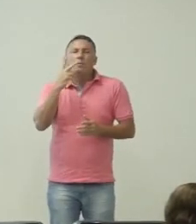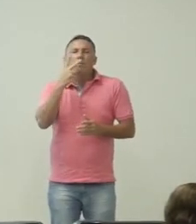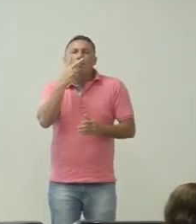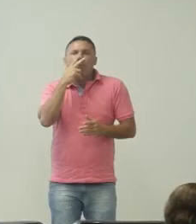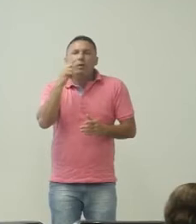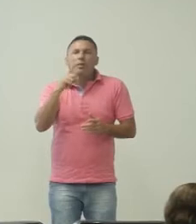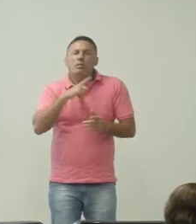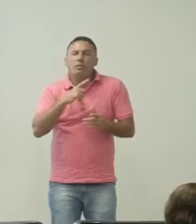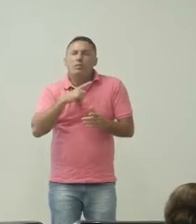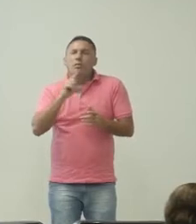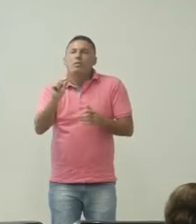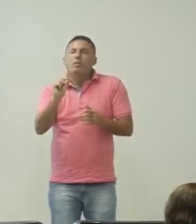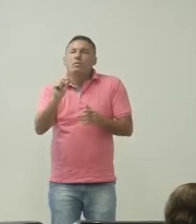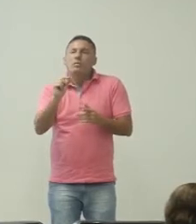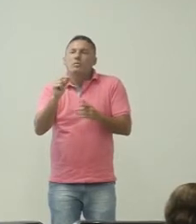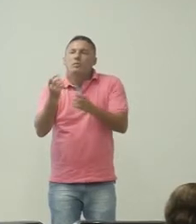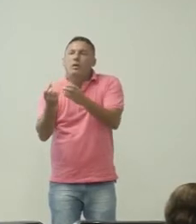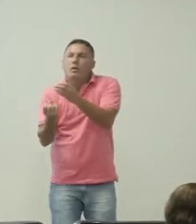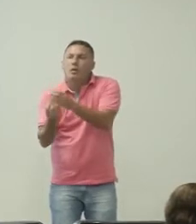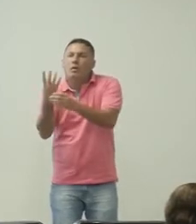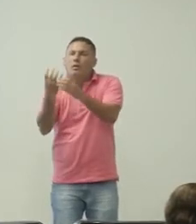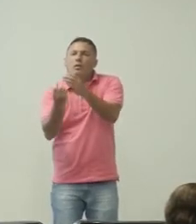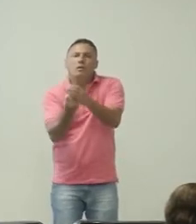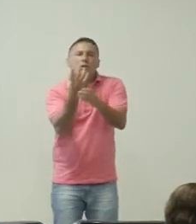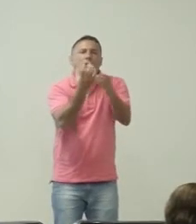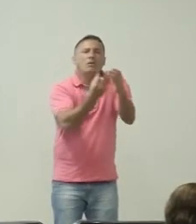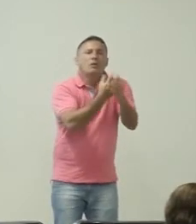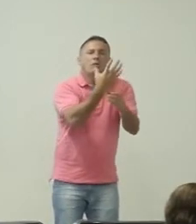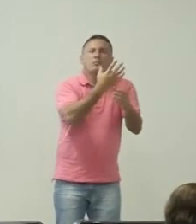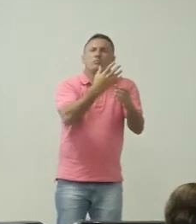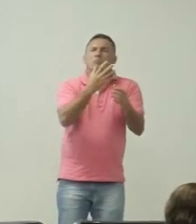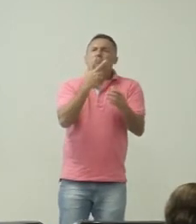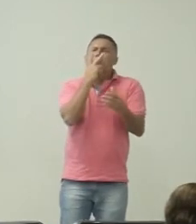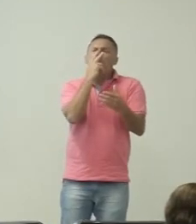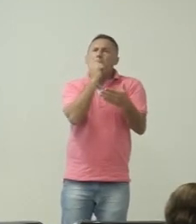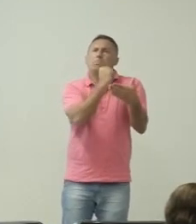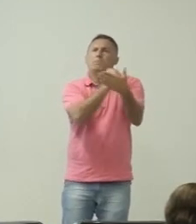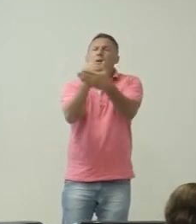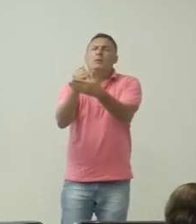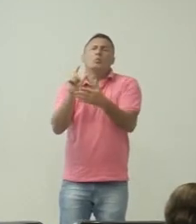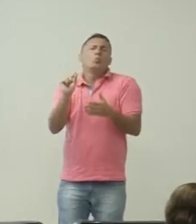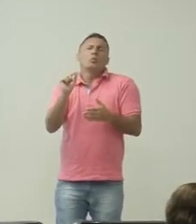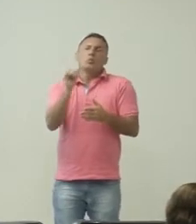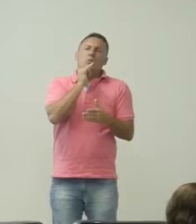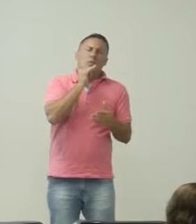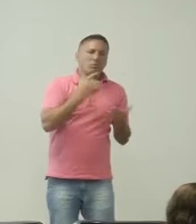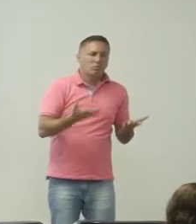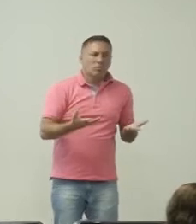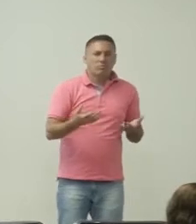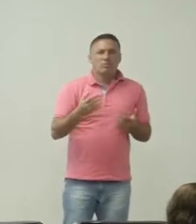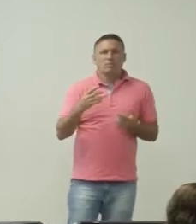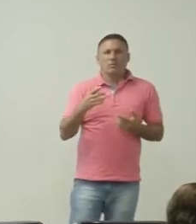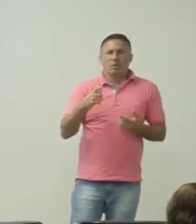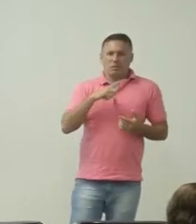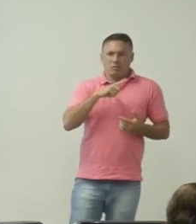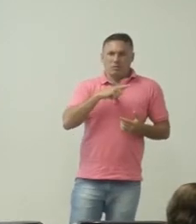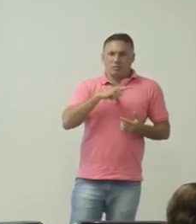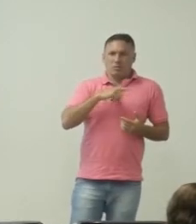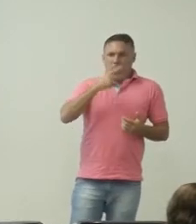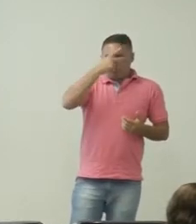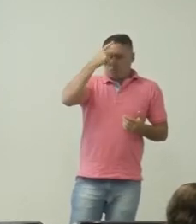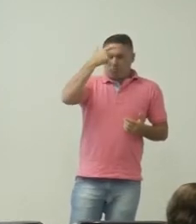produzir símbolos. Então, o que a gente faz com eles? O dominador impõe a legitimidade de